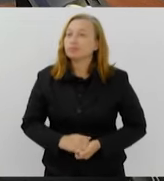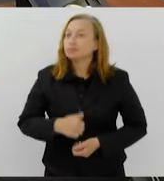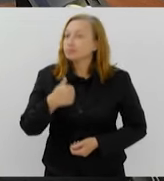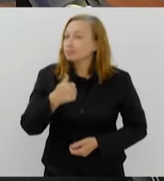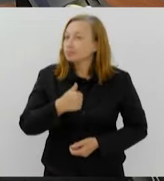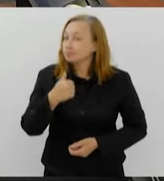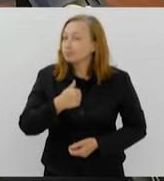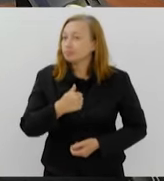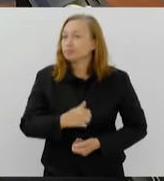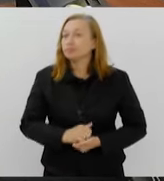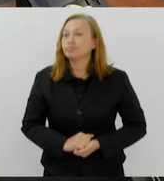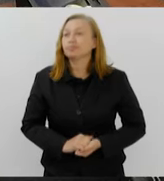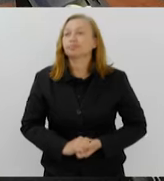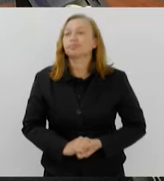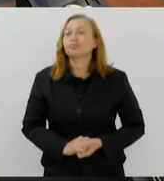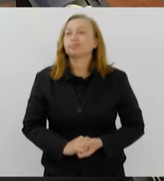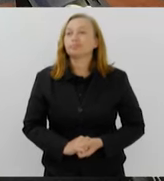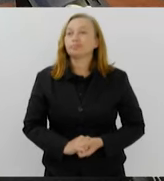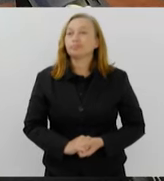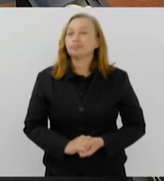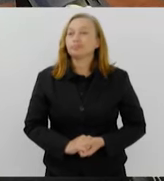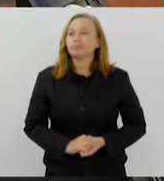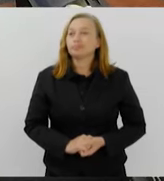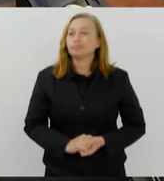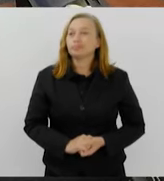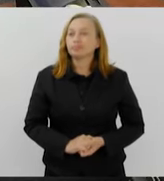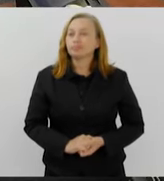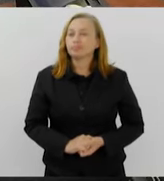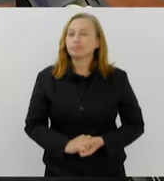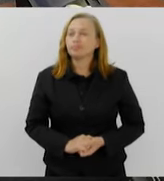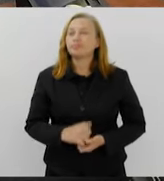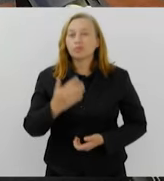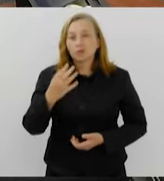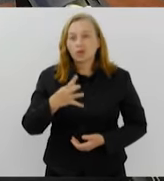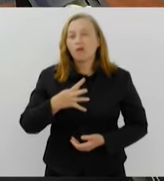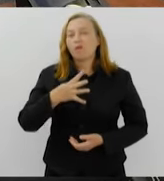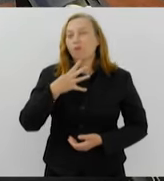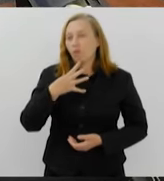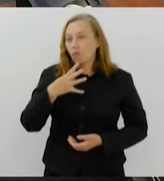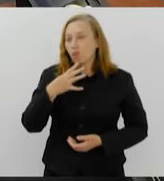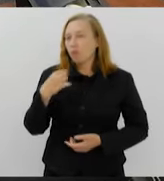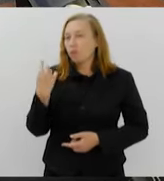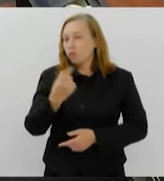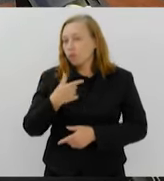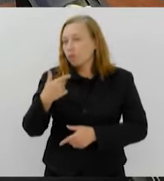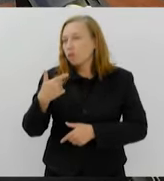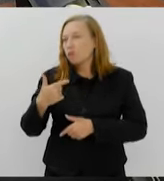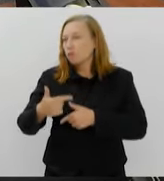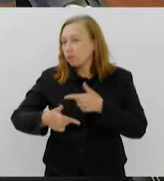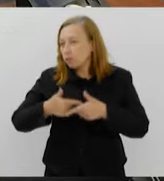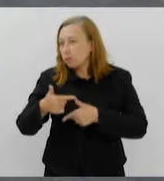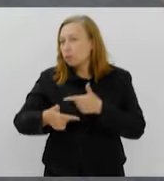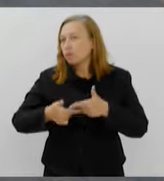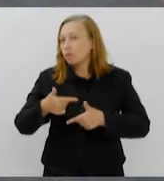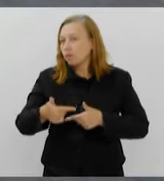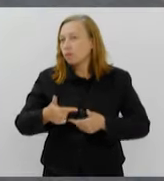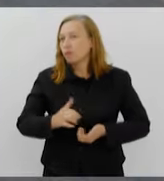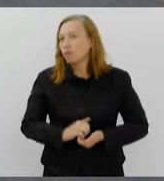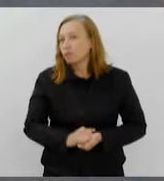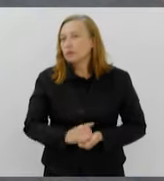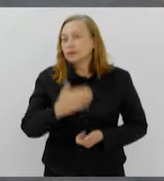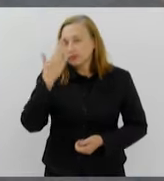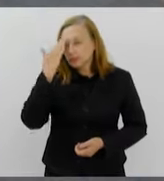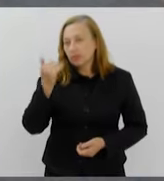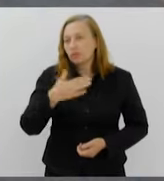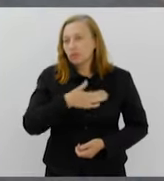lugar eu eu quem conhece a nossa trajetória política a nossa caminhada sabe que a